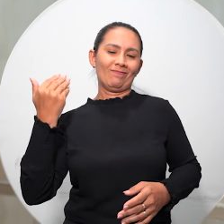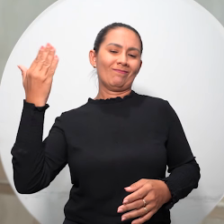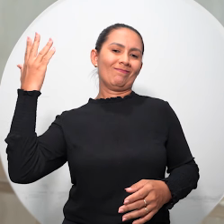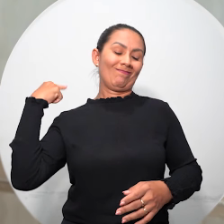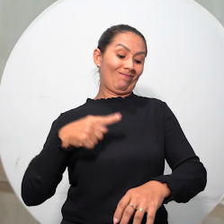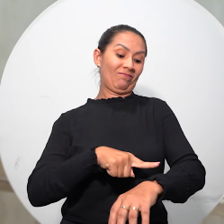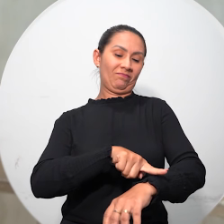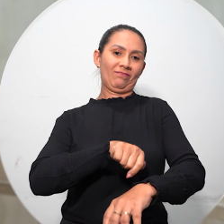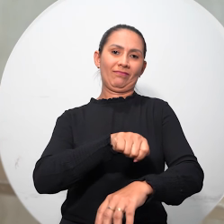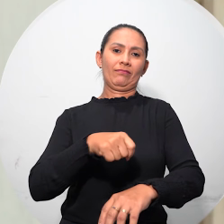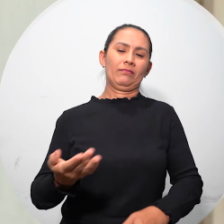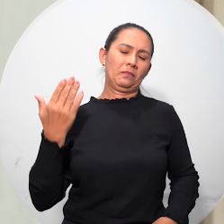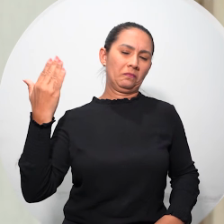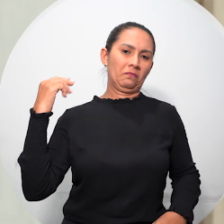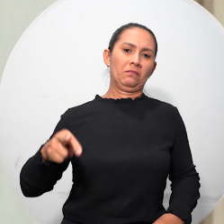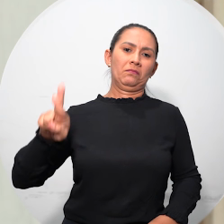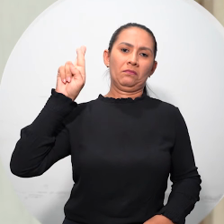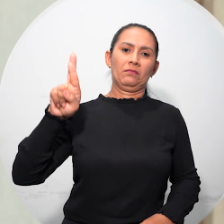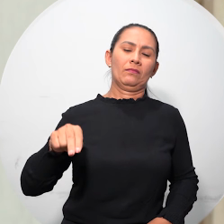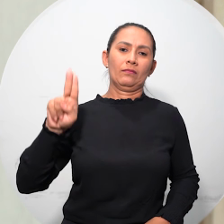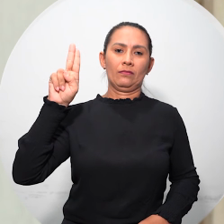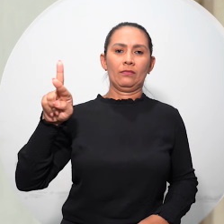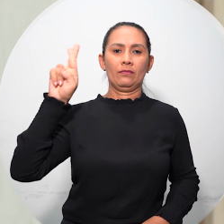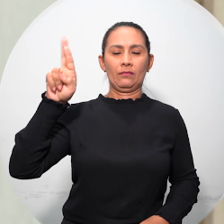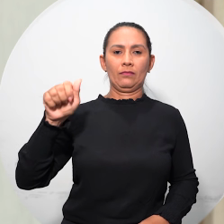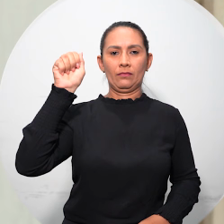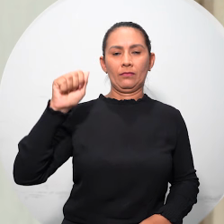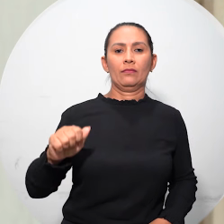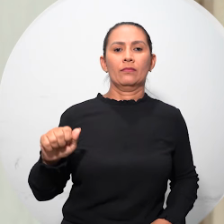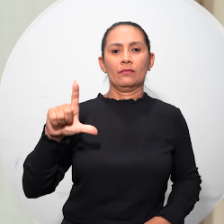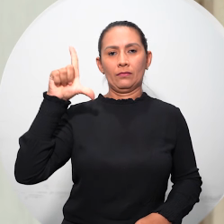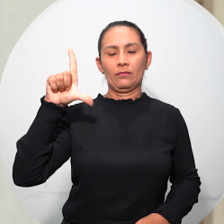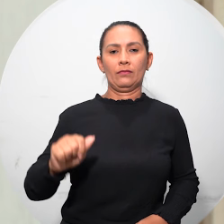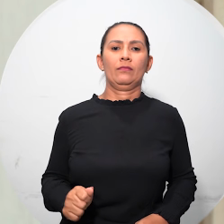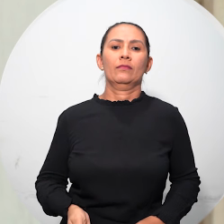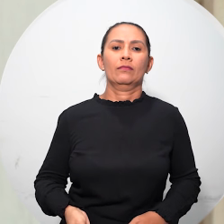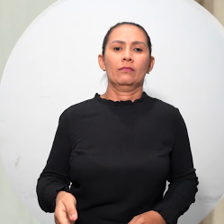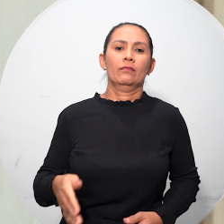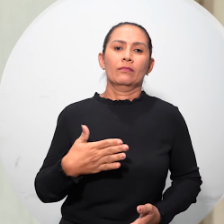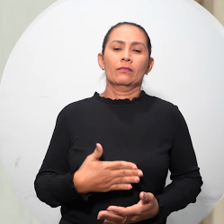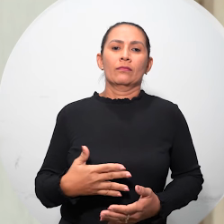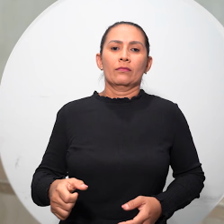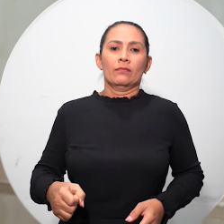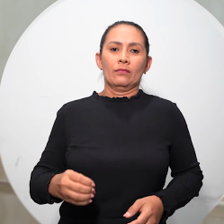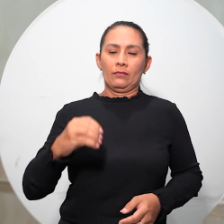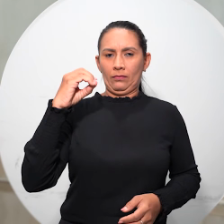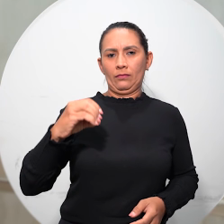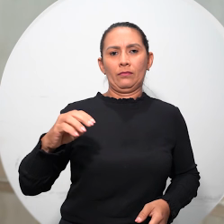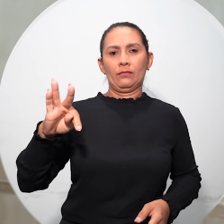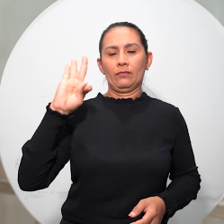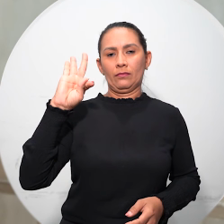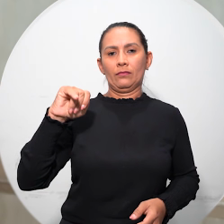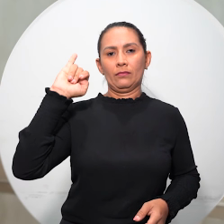Antes da Rural, Zé Pacamon era dono de oficina. Naquela época a oficina era a oficina que fabricava portões,